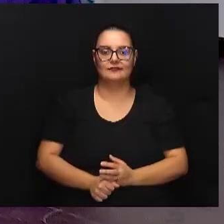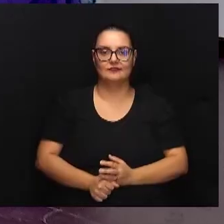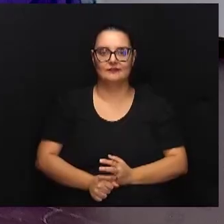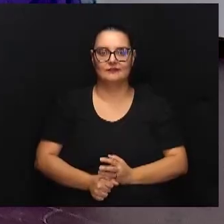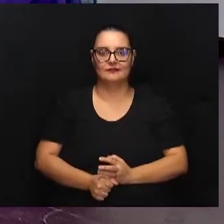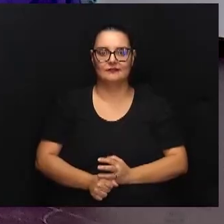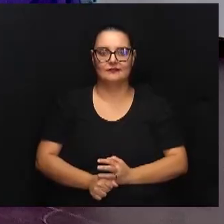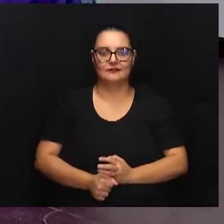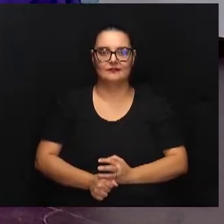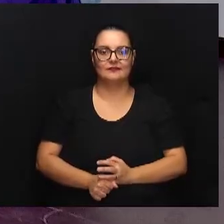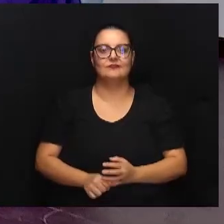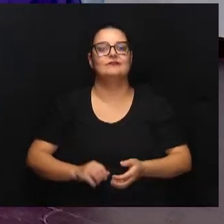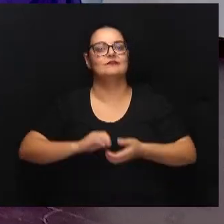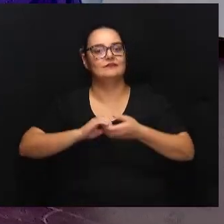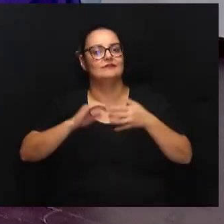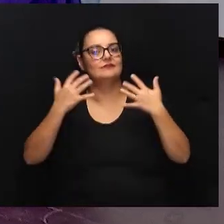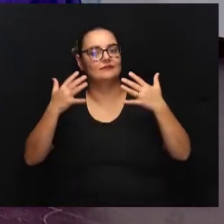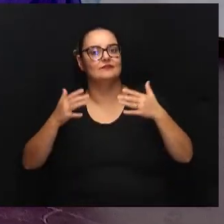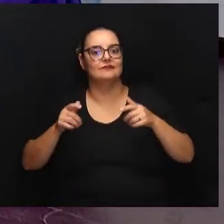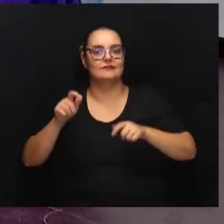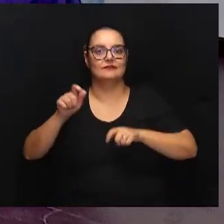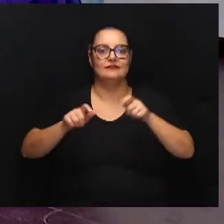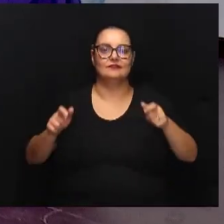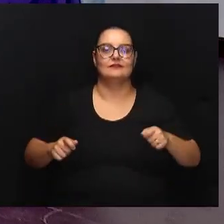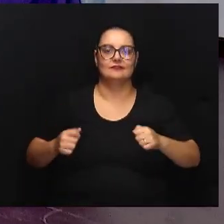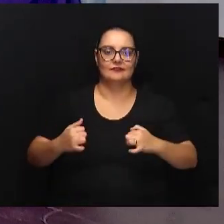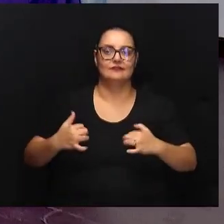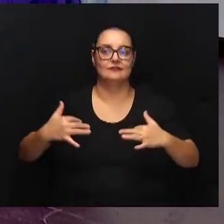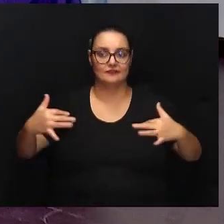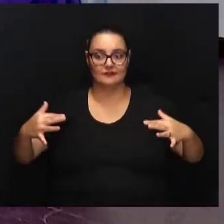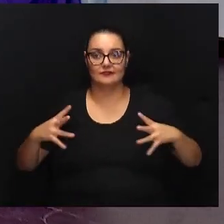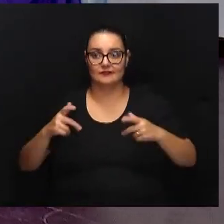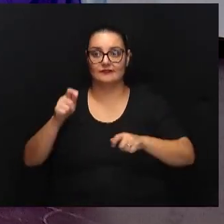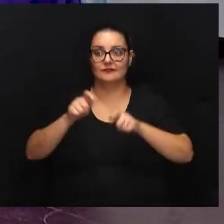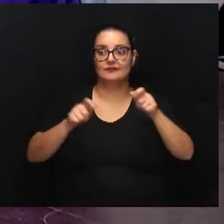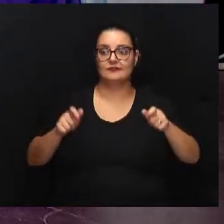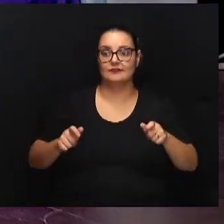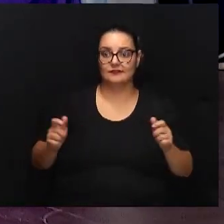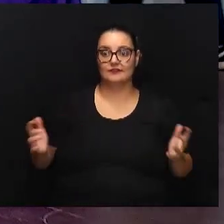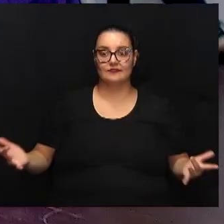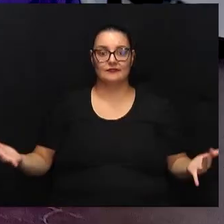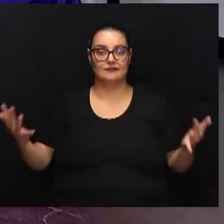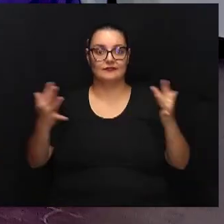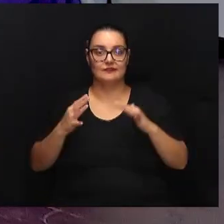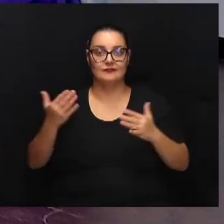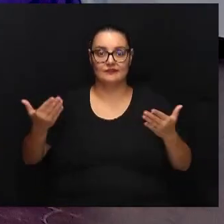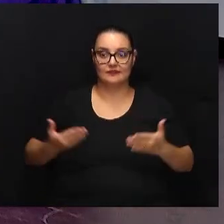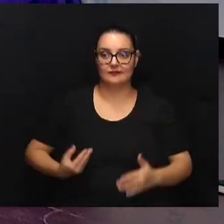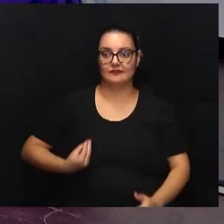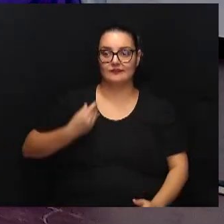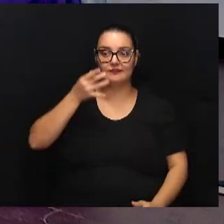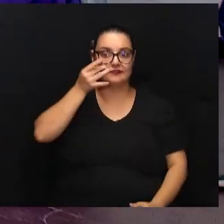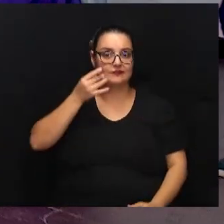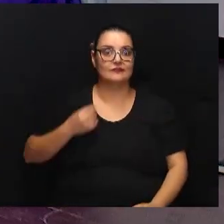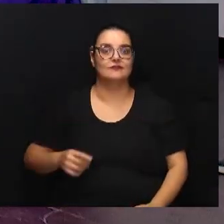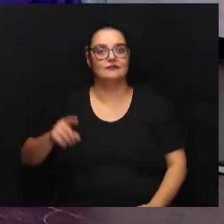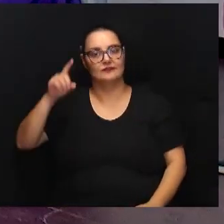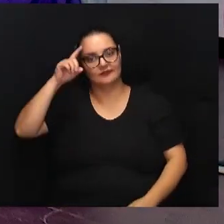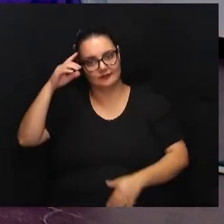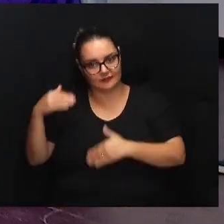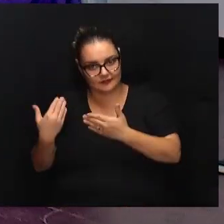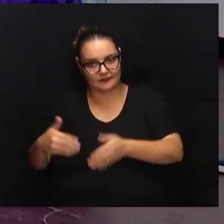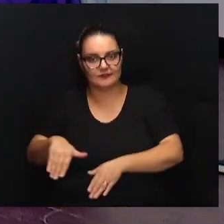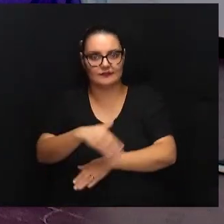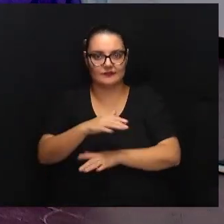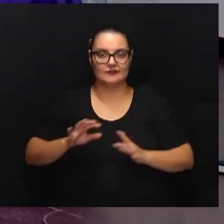Boa noite, pessoal. Queria saudar esse espaço na figura dessa plenária, de todas as pessoas que vieram aqui hoje e